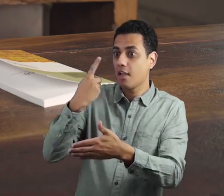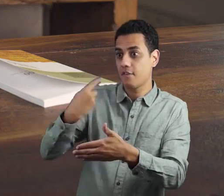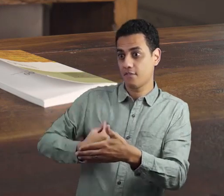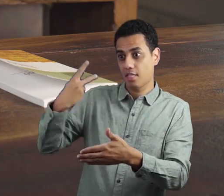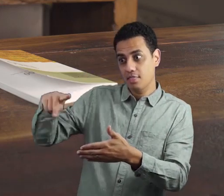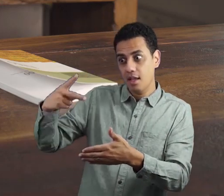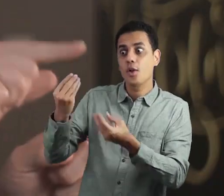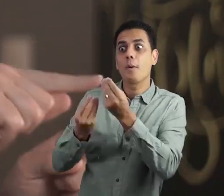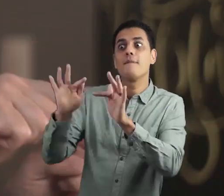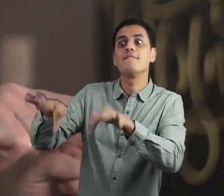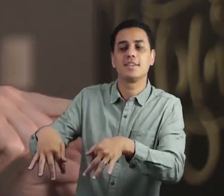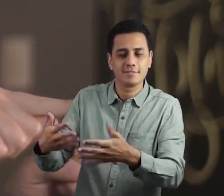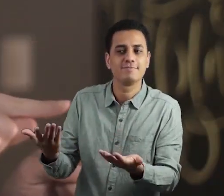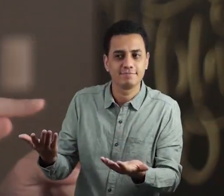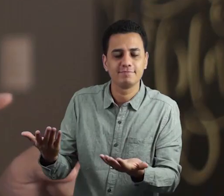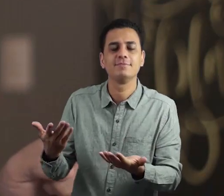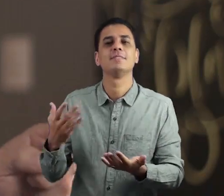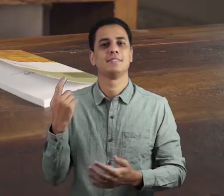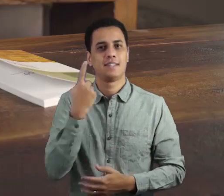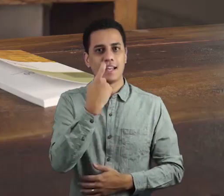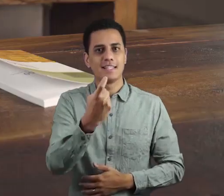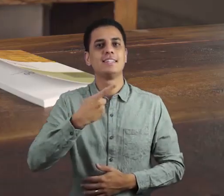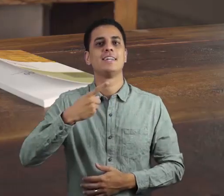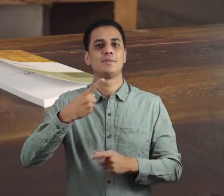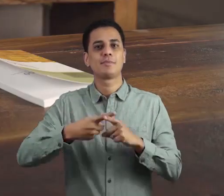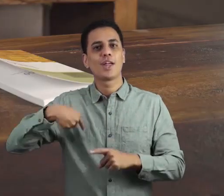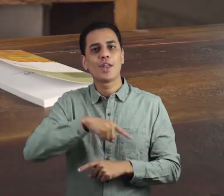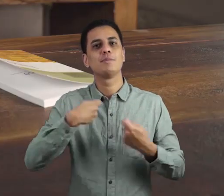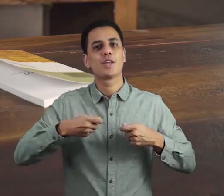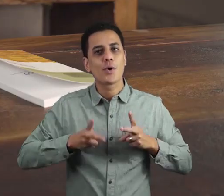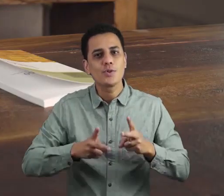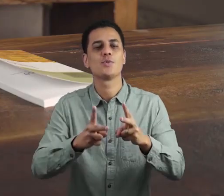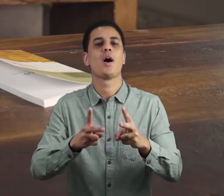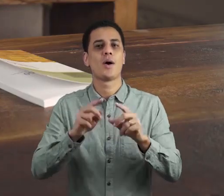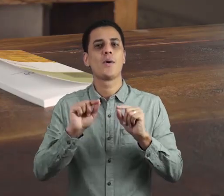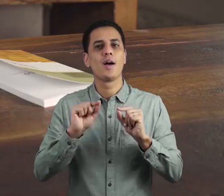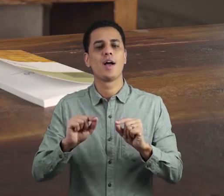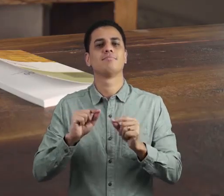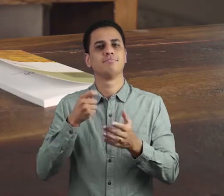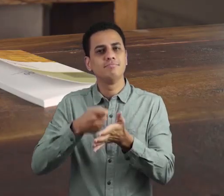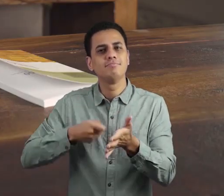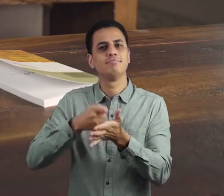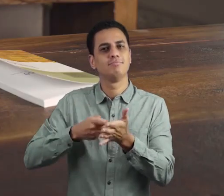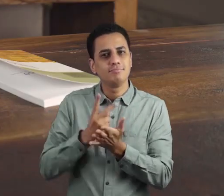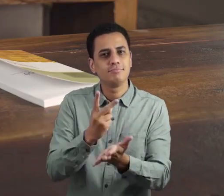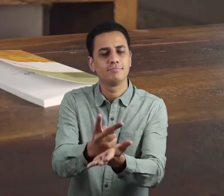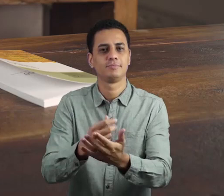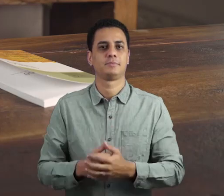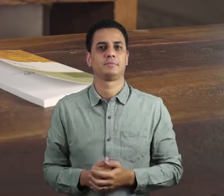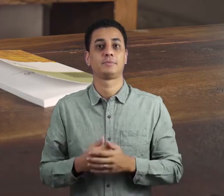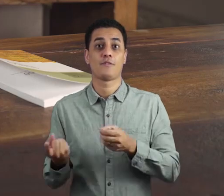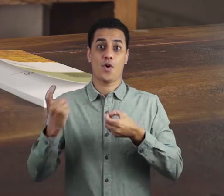Deus, perseverar, e essa fé precisa se estender até que a provação chegue ao